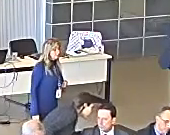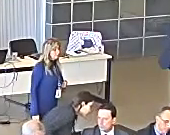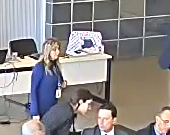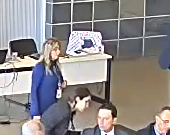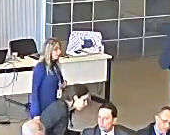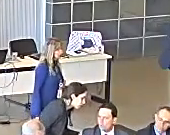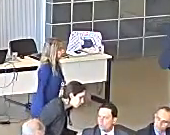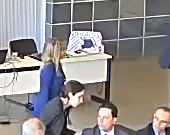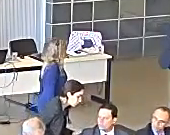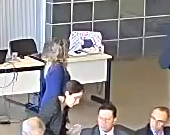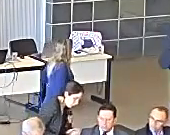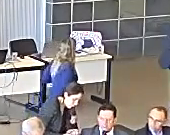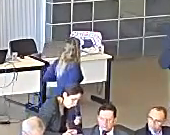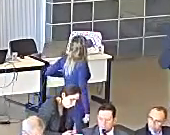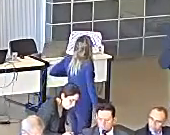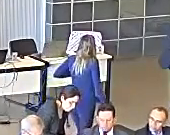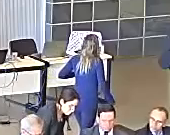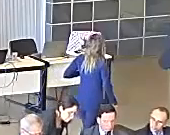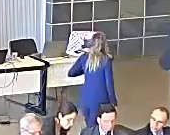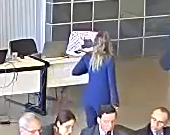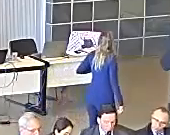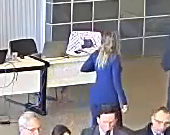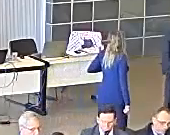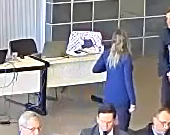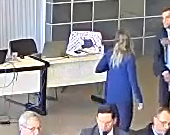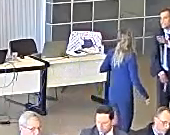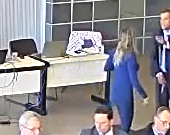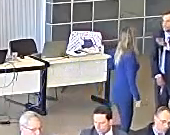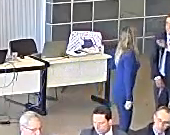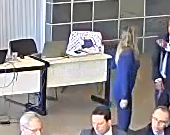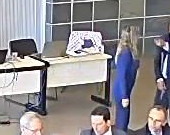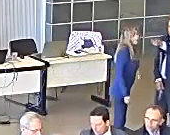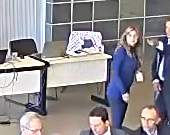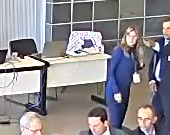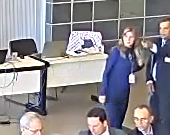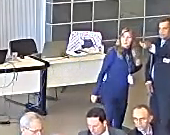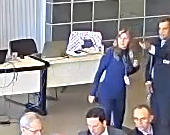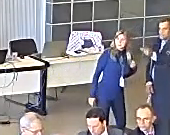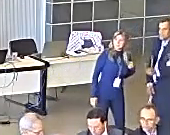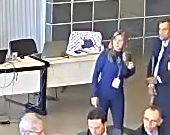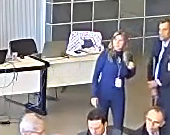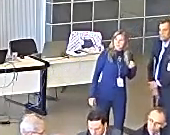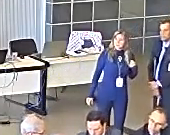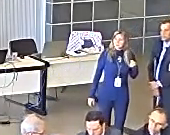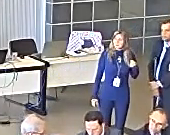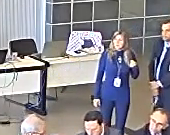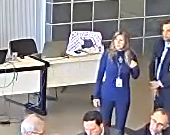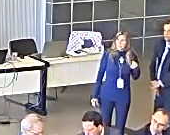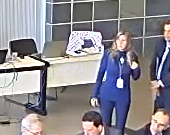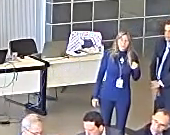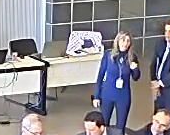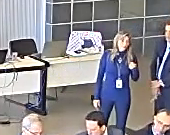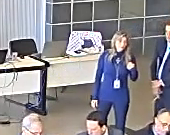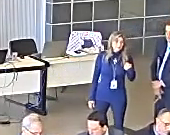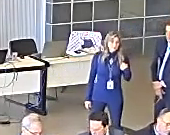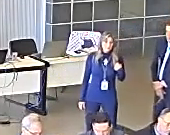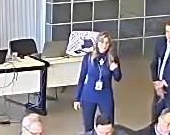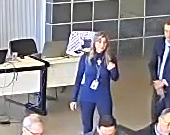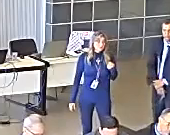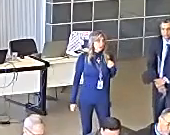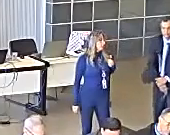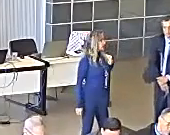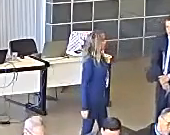colocado que é a reforma da Previdência e a reforma trabalhista para concluir senhor presidente eu